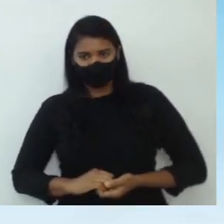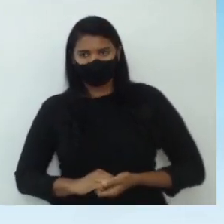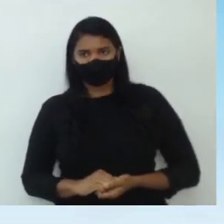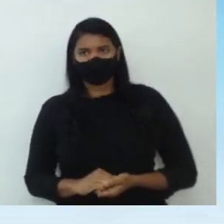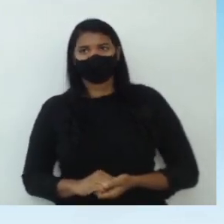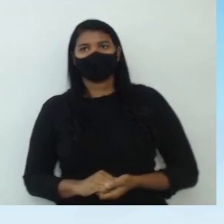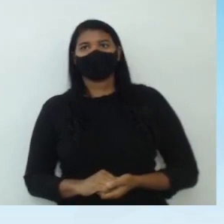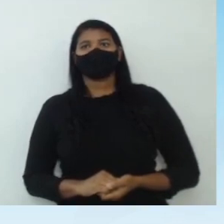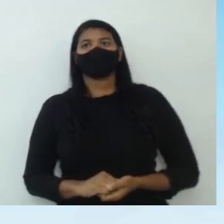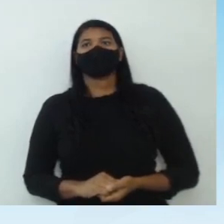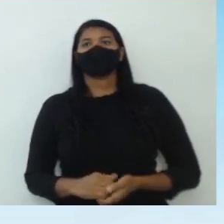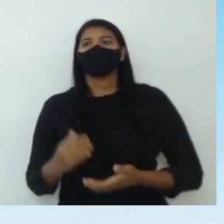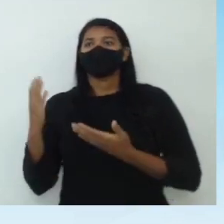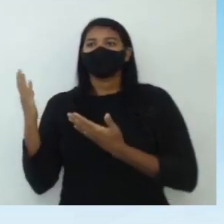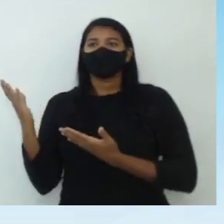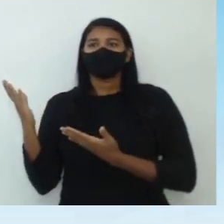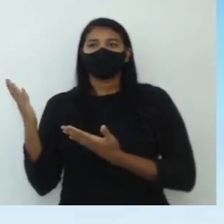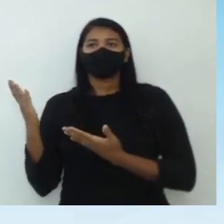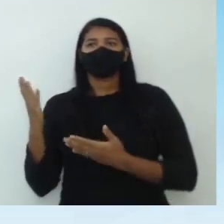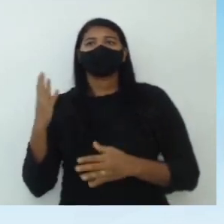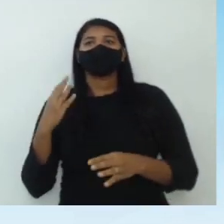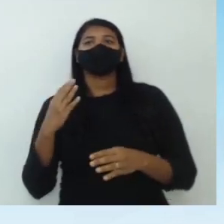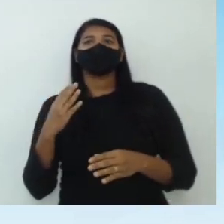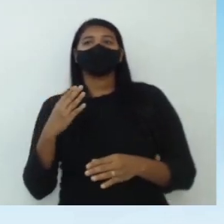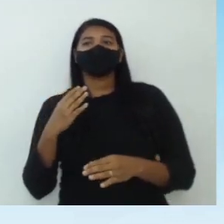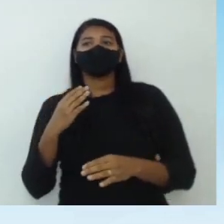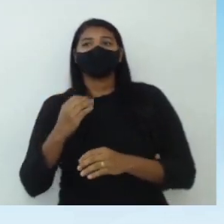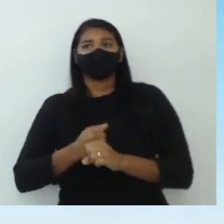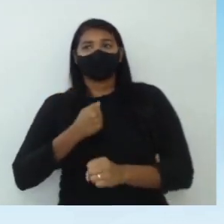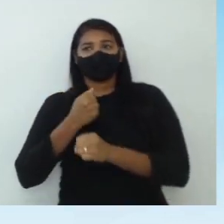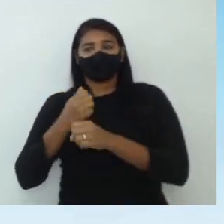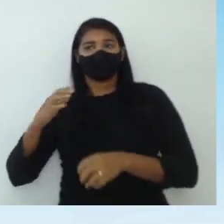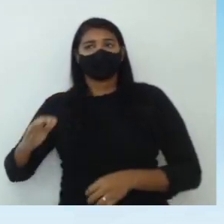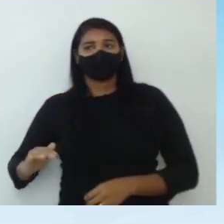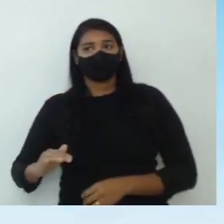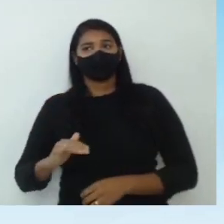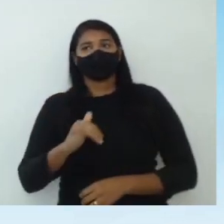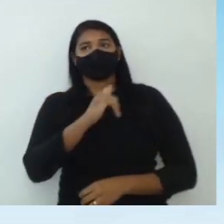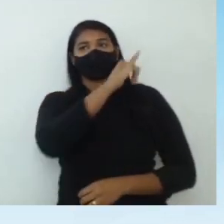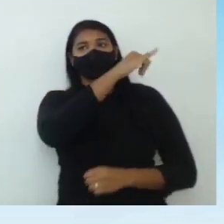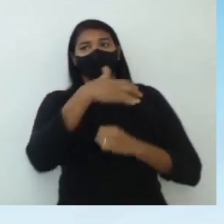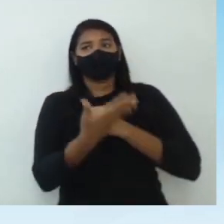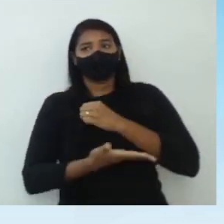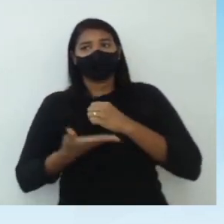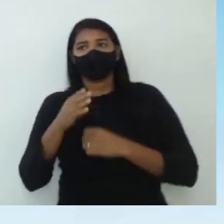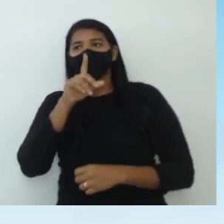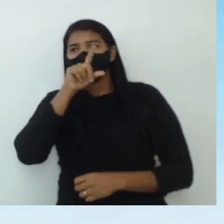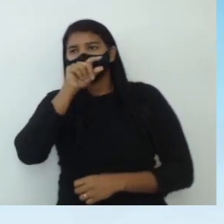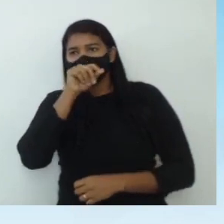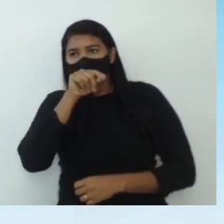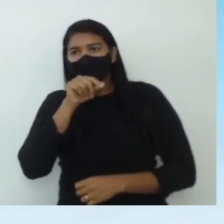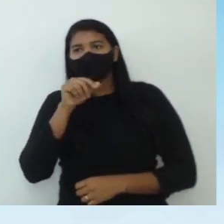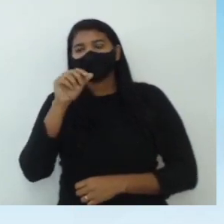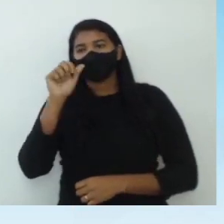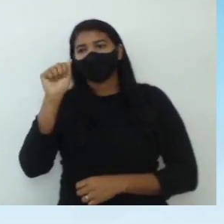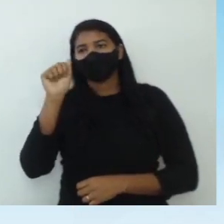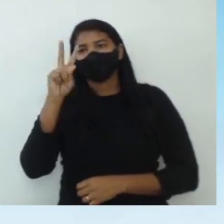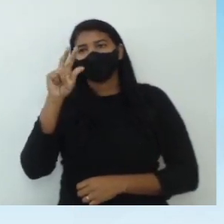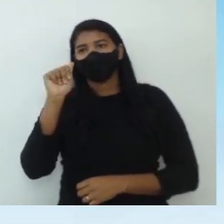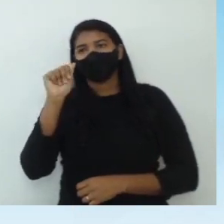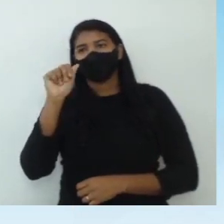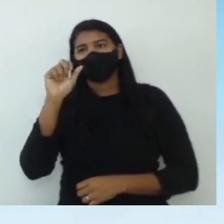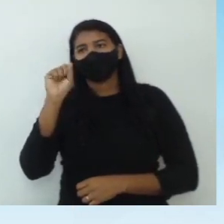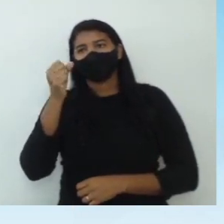Certo, pronto. Então a construção do avião, ela foi baseada no albatroz. Então ele é um animal